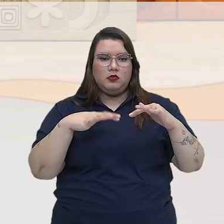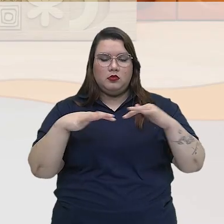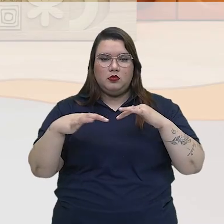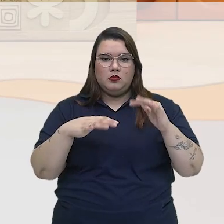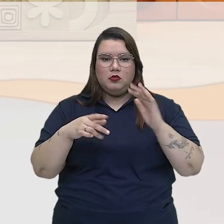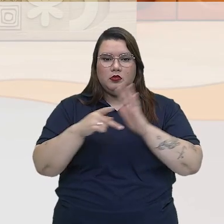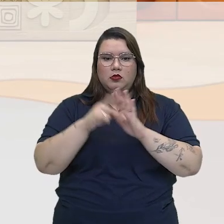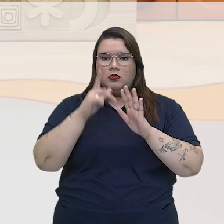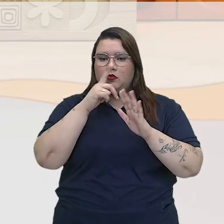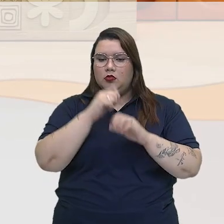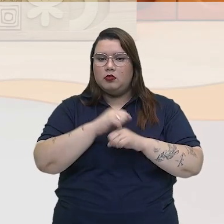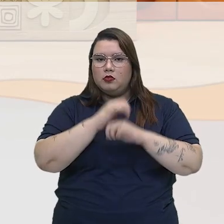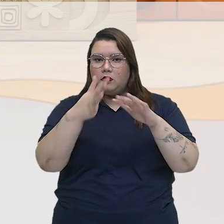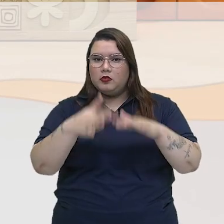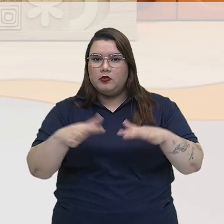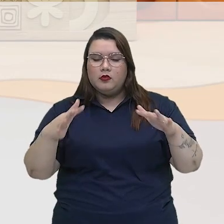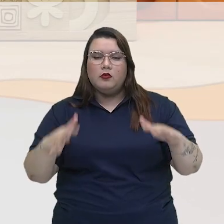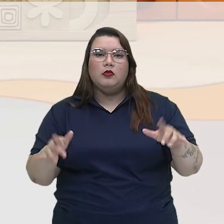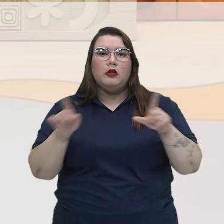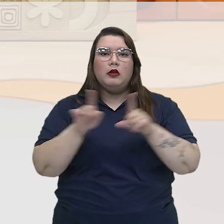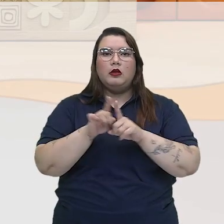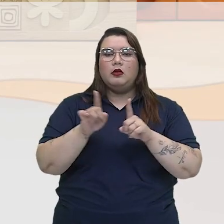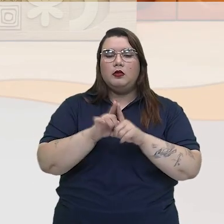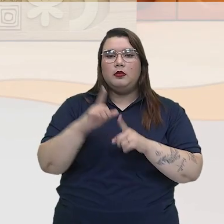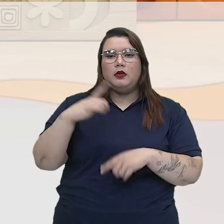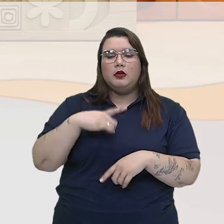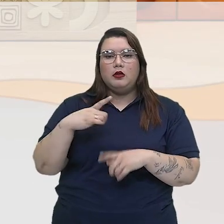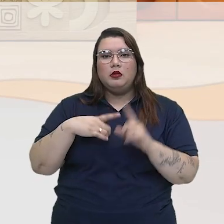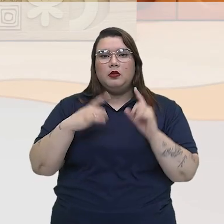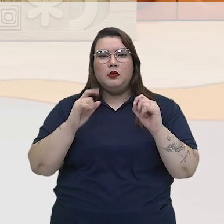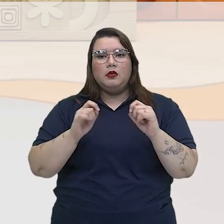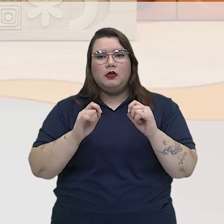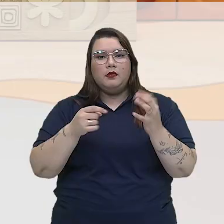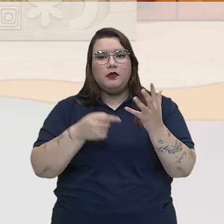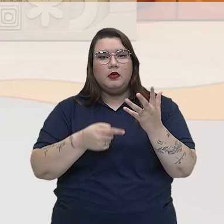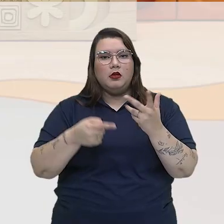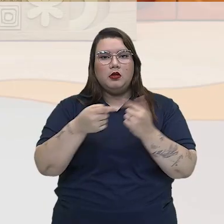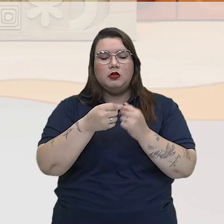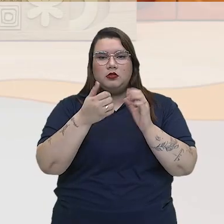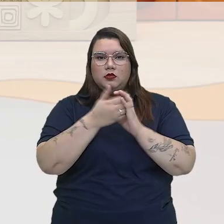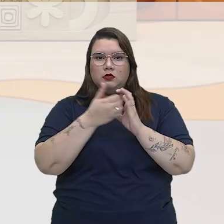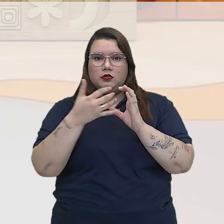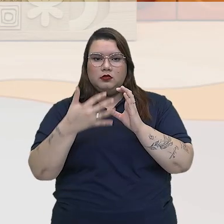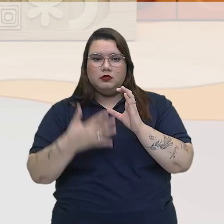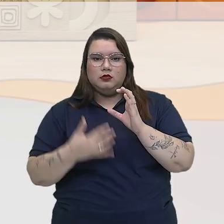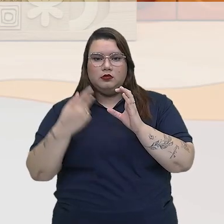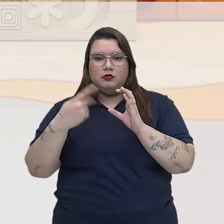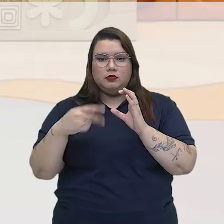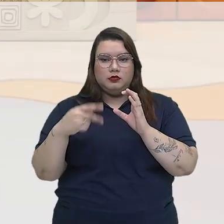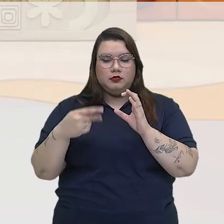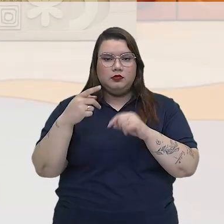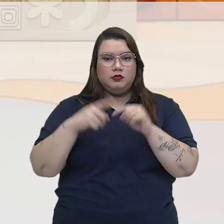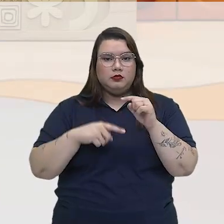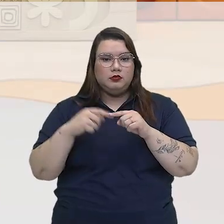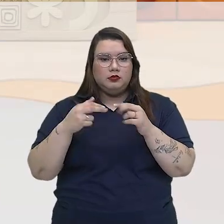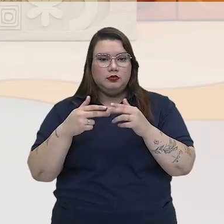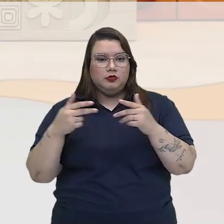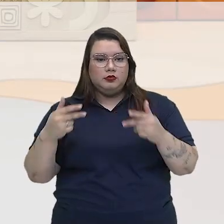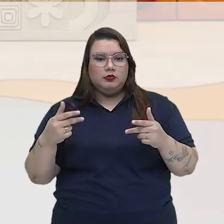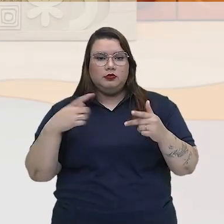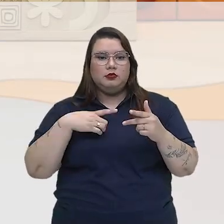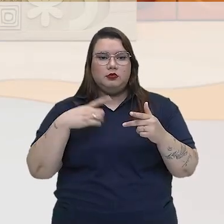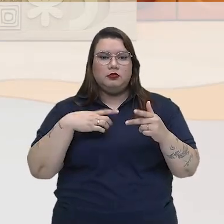movimento das marés. Nós vamos ter aí muitas características desses corpos celestes